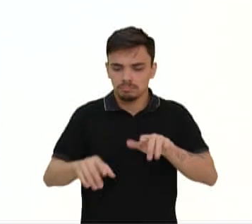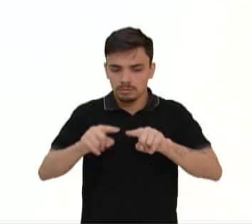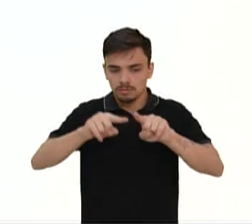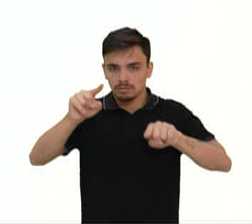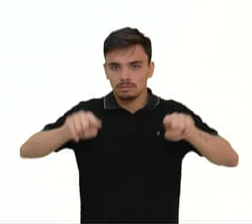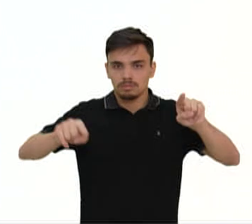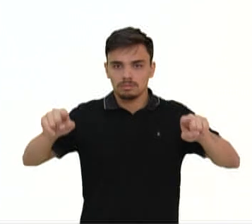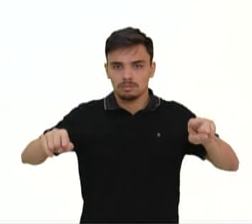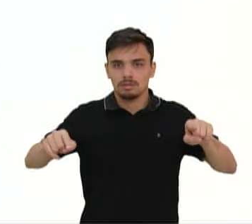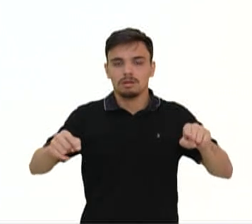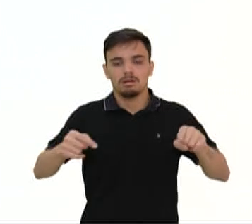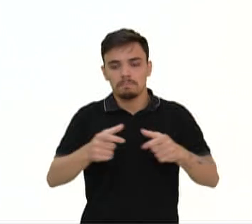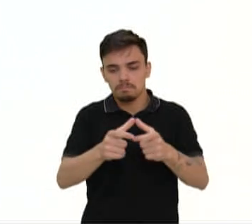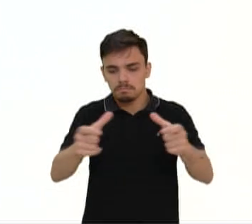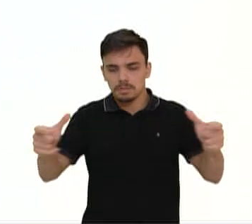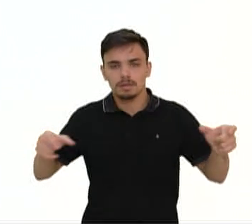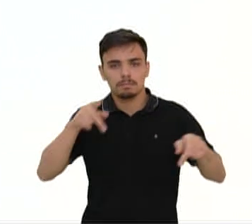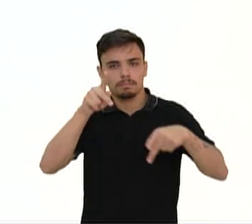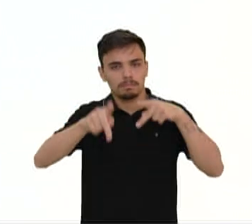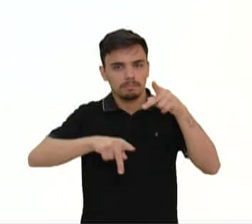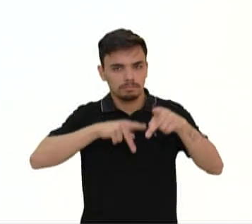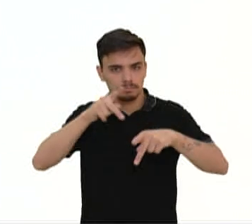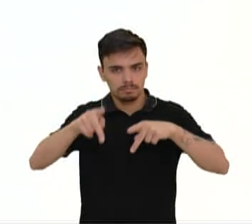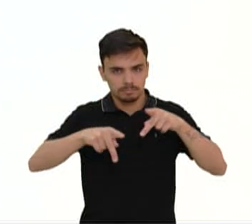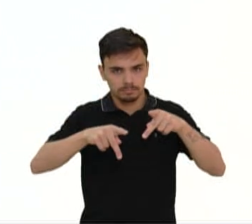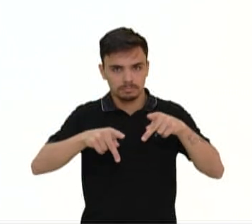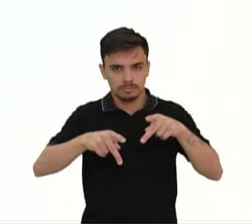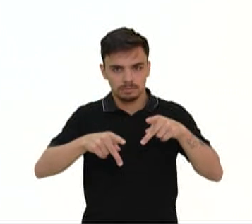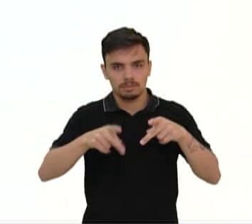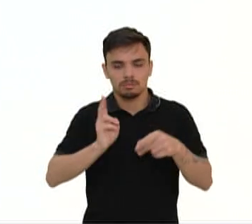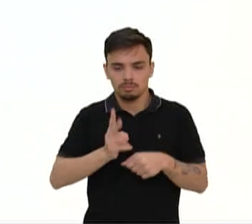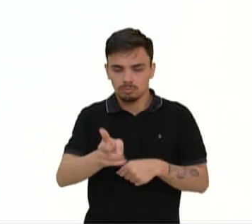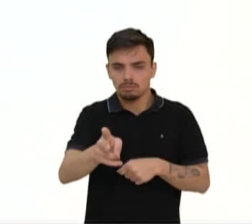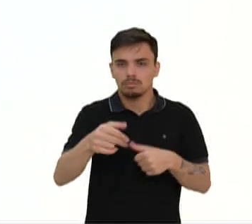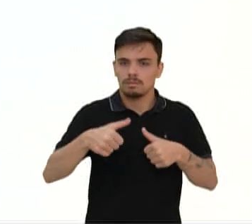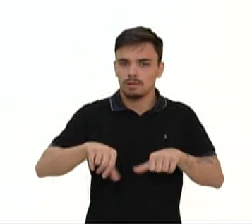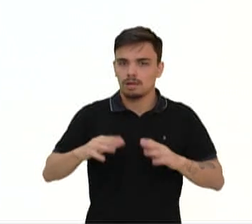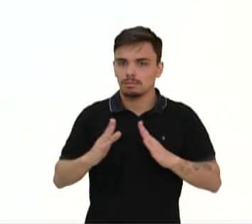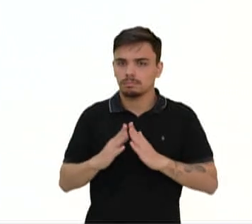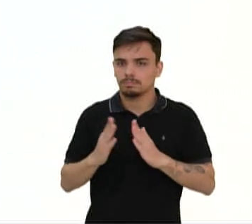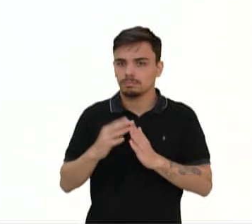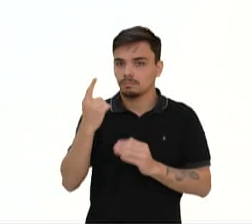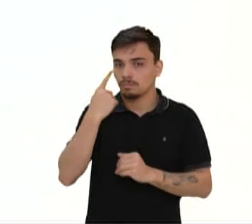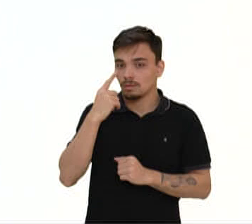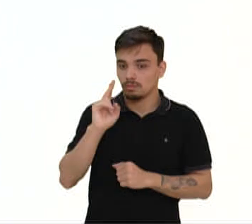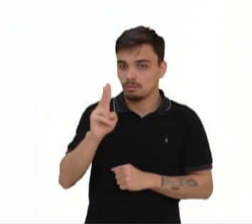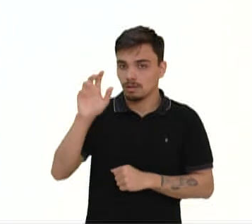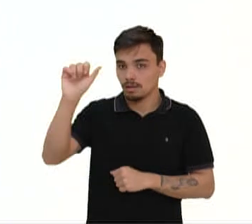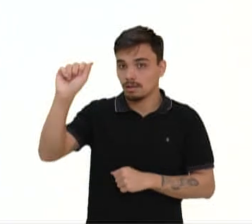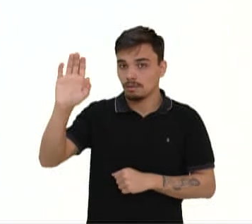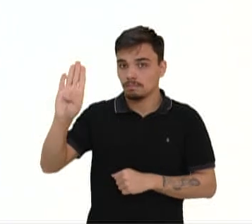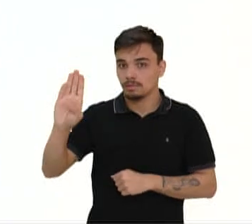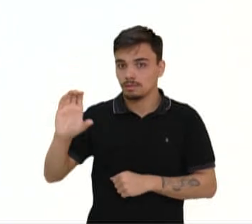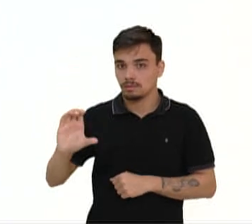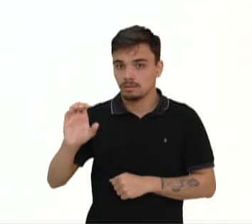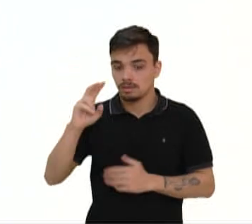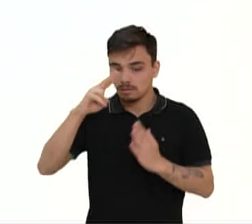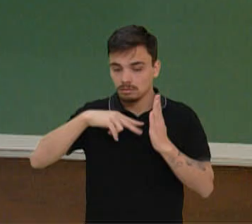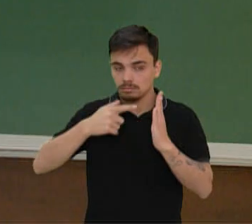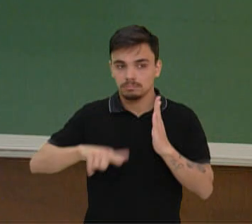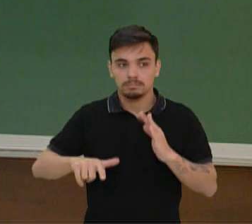flexibilização, boa parte da população permanece sem sair de casa. Observem, pessoal, por